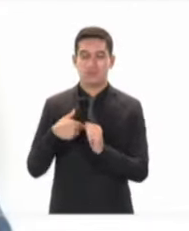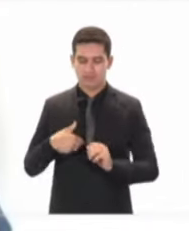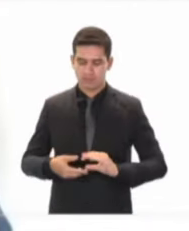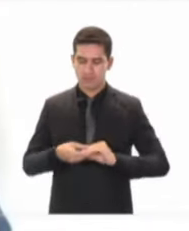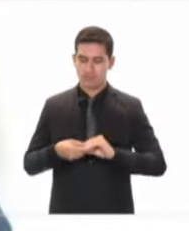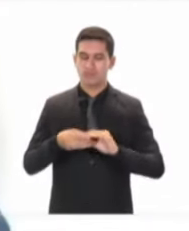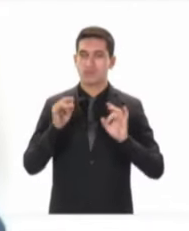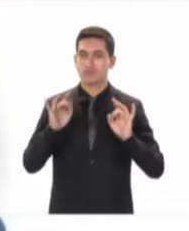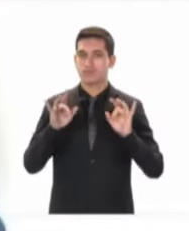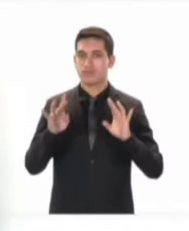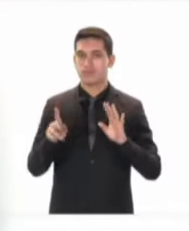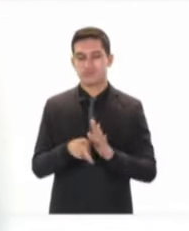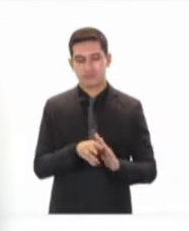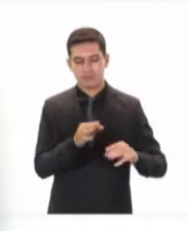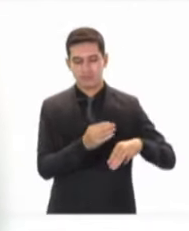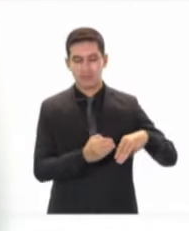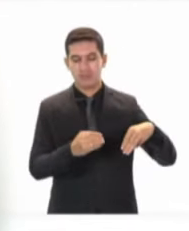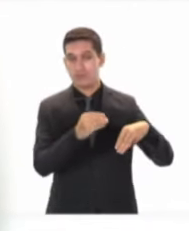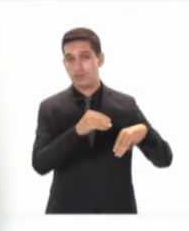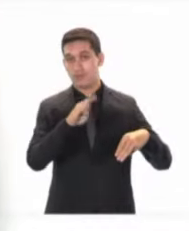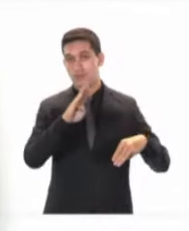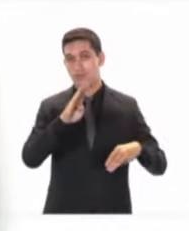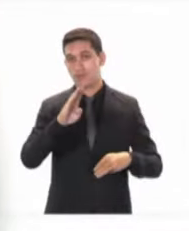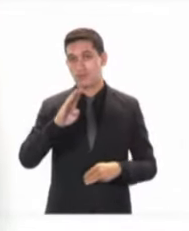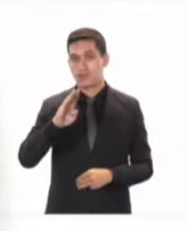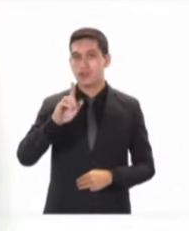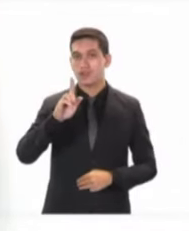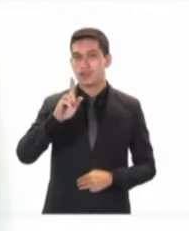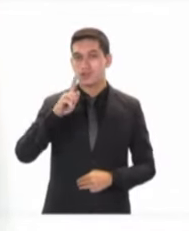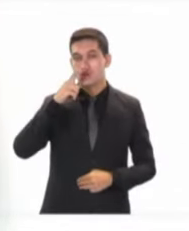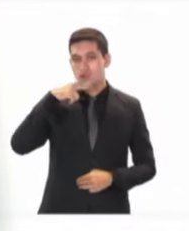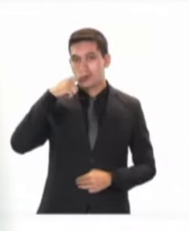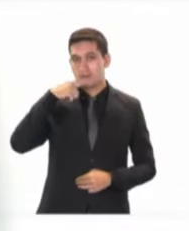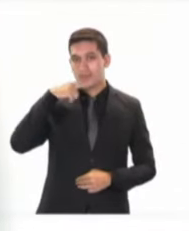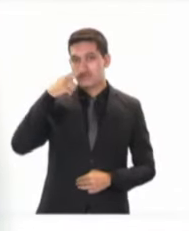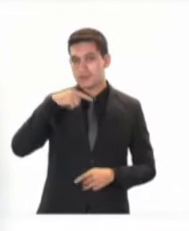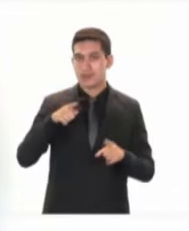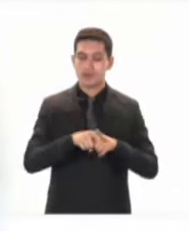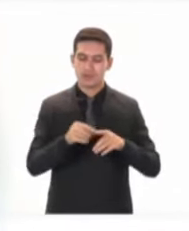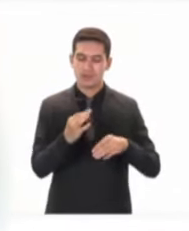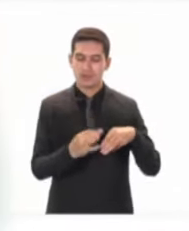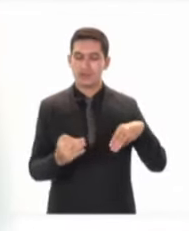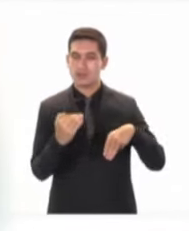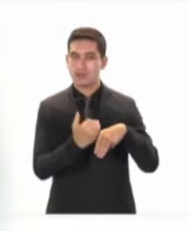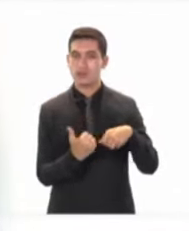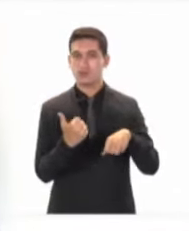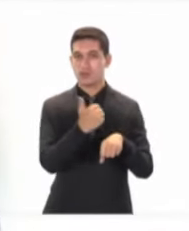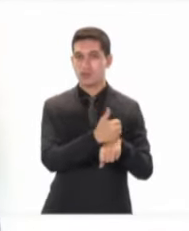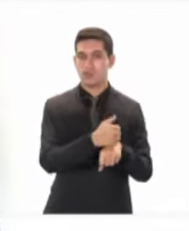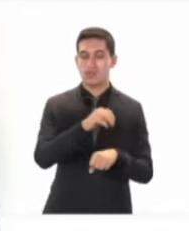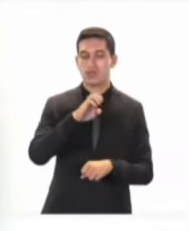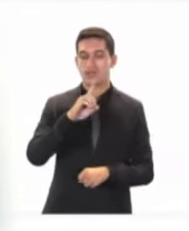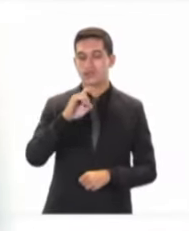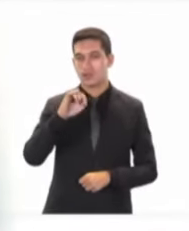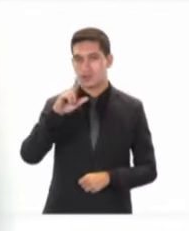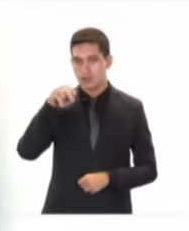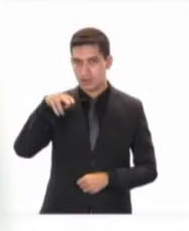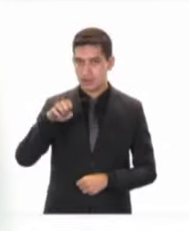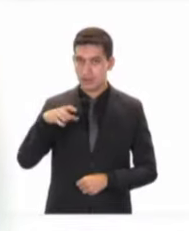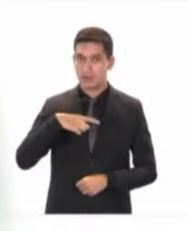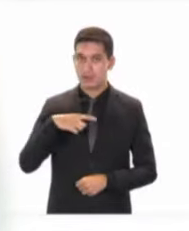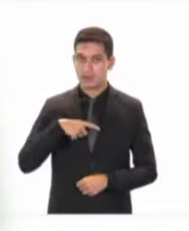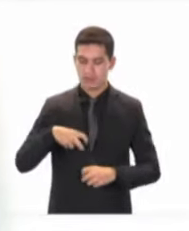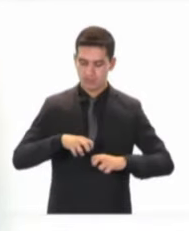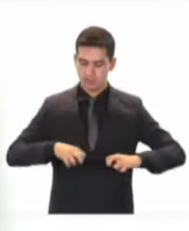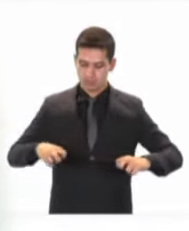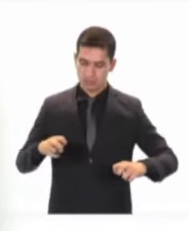saudação especial aqui ao ministro decano Gilmar Mendes e a ministra substituta Edilene Lobo, que perfilam na bancada hoje em